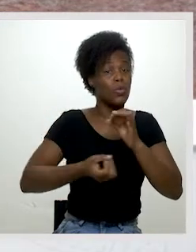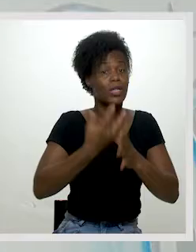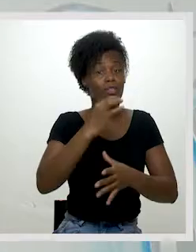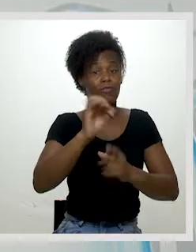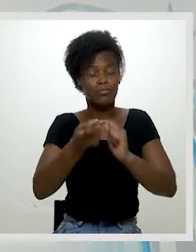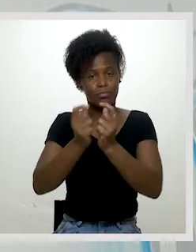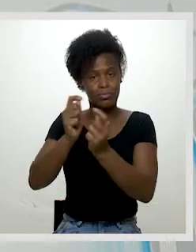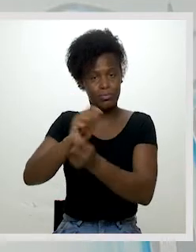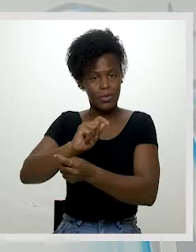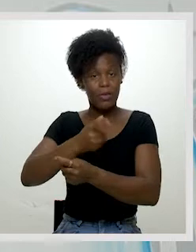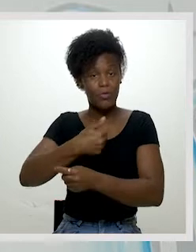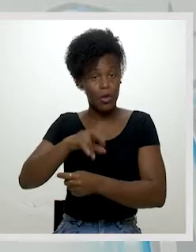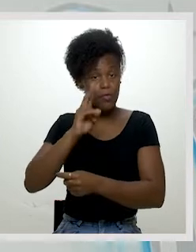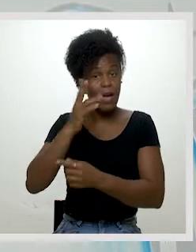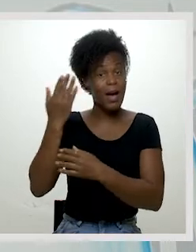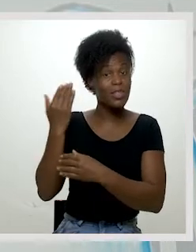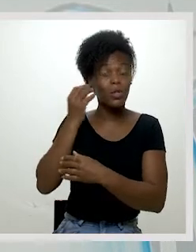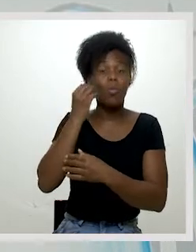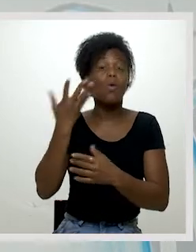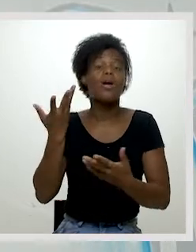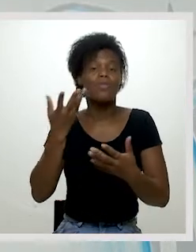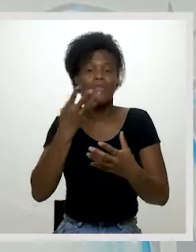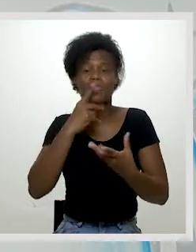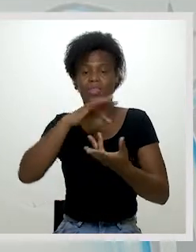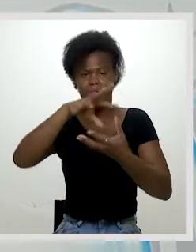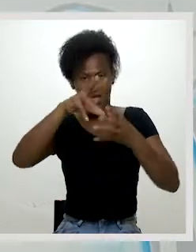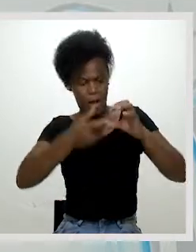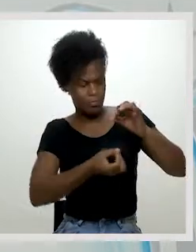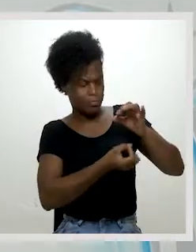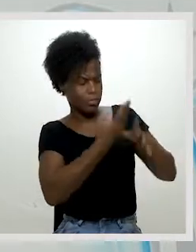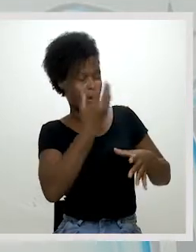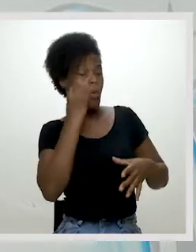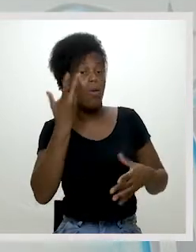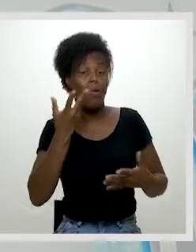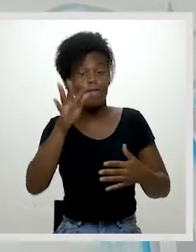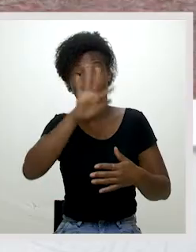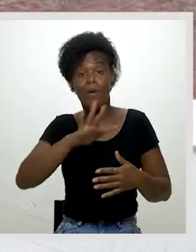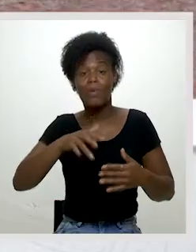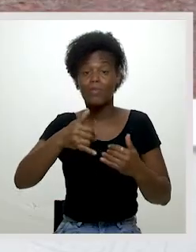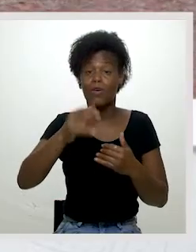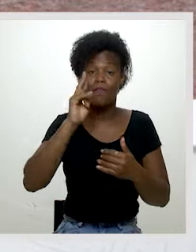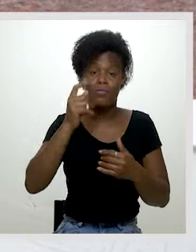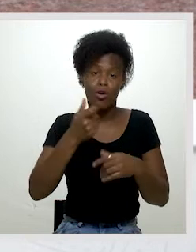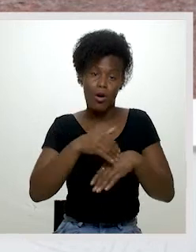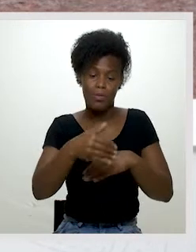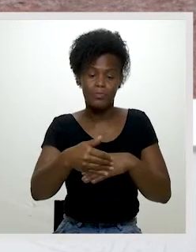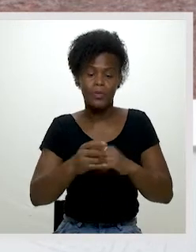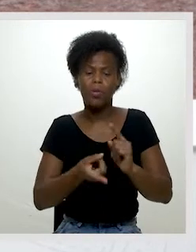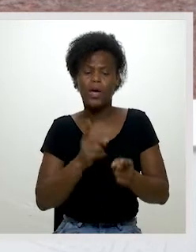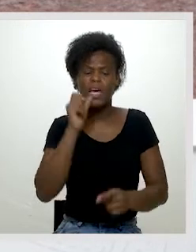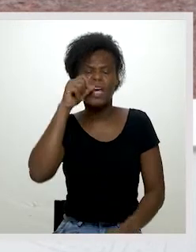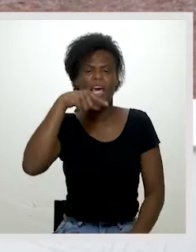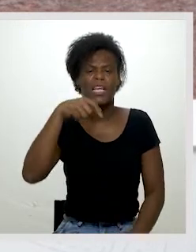assim? Nós já tínhamos visto quando é que a Terra se formou, não é assim? E vamos ver, vamos rever daqui a pouco. O que é o geólogo